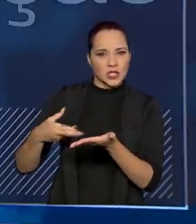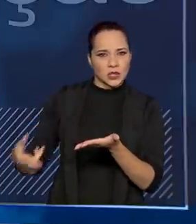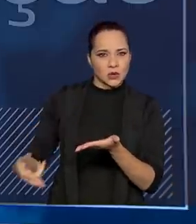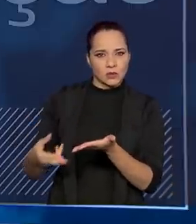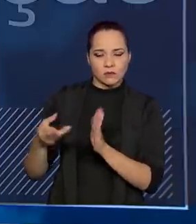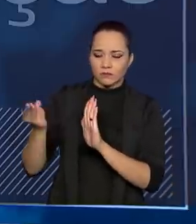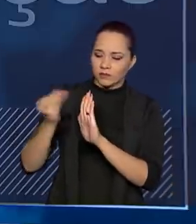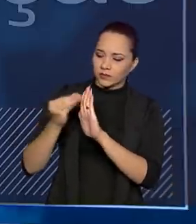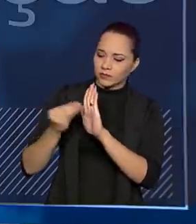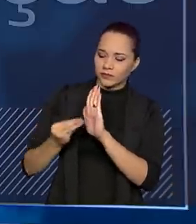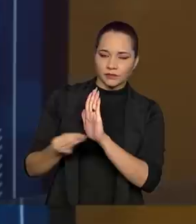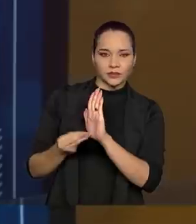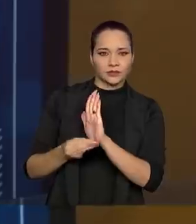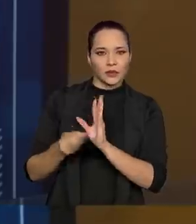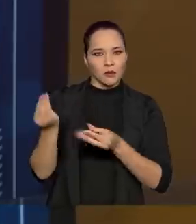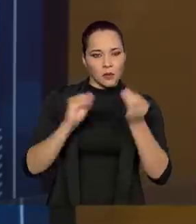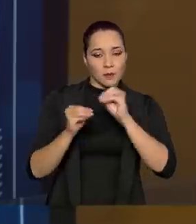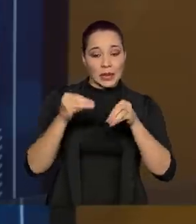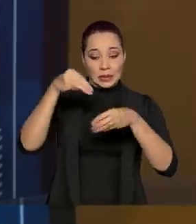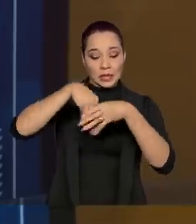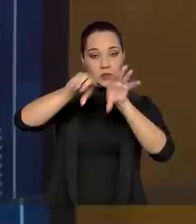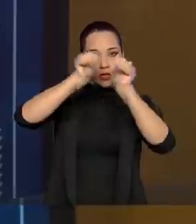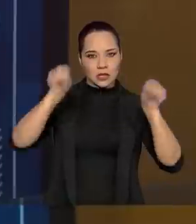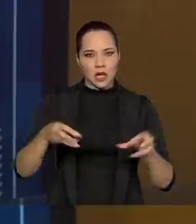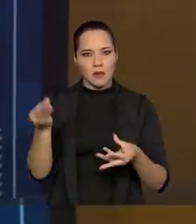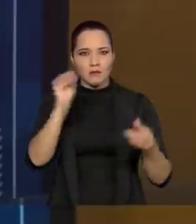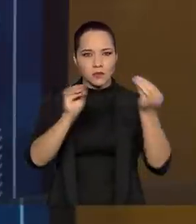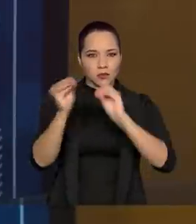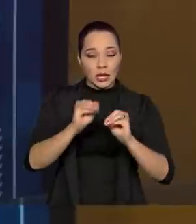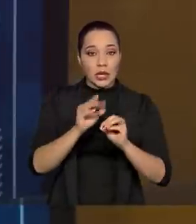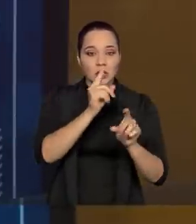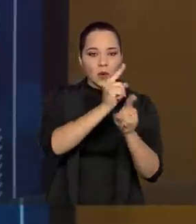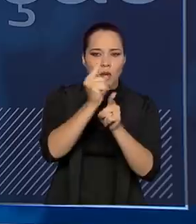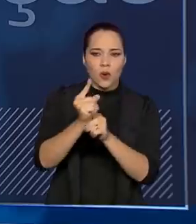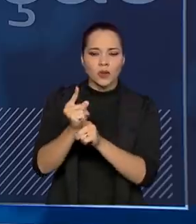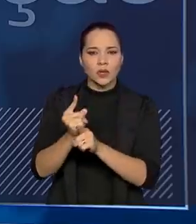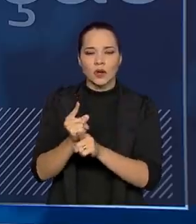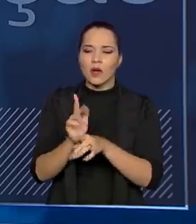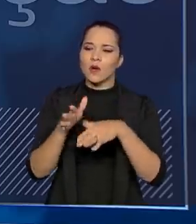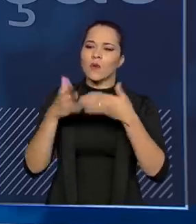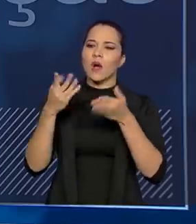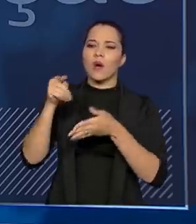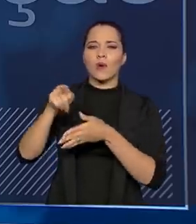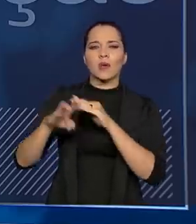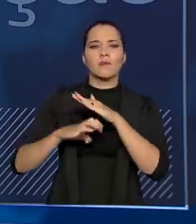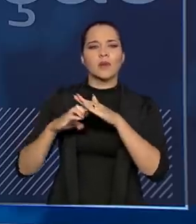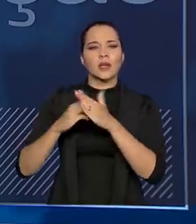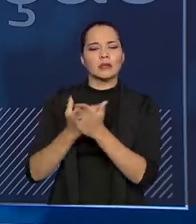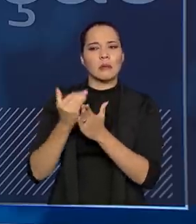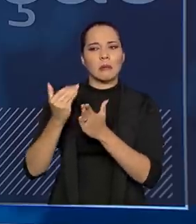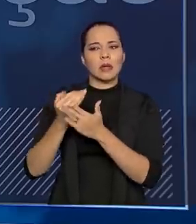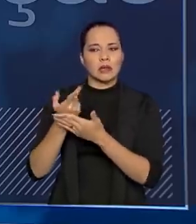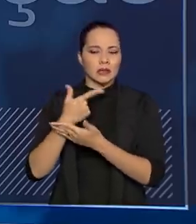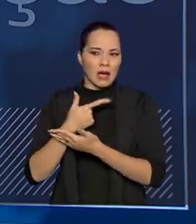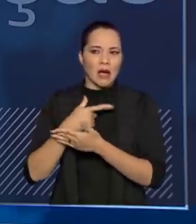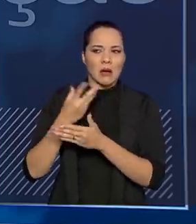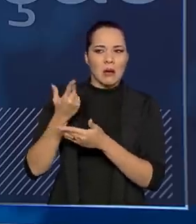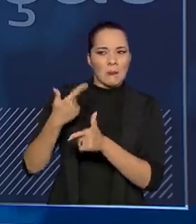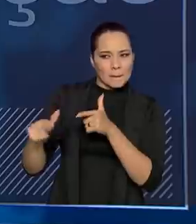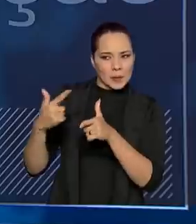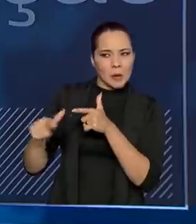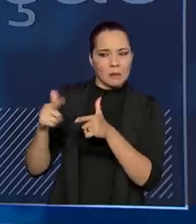PROCONs ficam no sistema. Então, nós conseguimos identificar quais são os fornecedores que estão atendendo mal